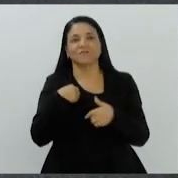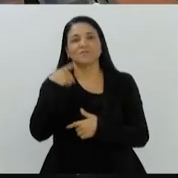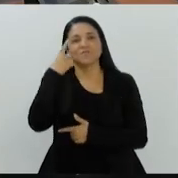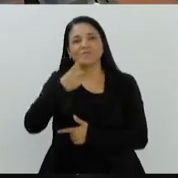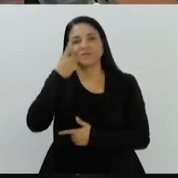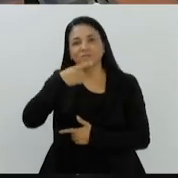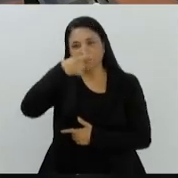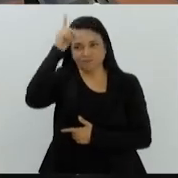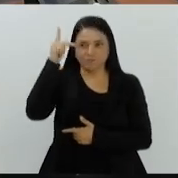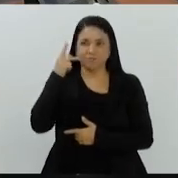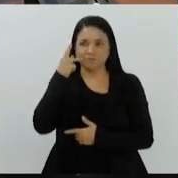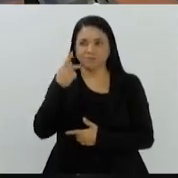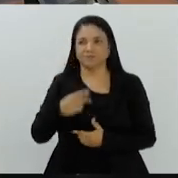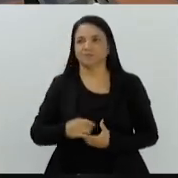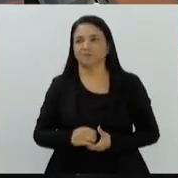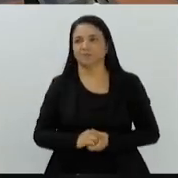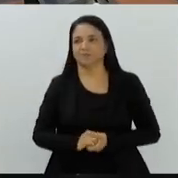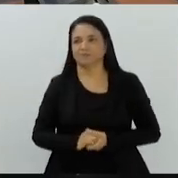Paulo.